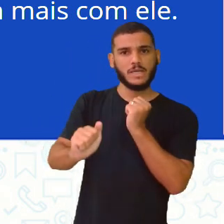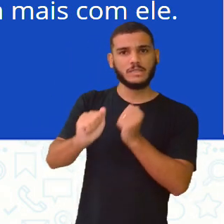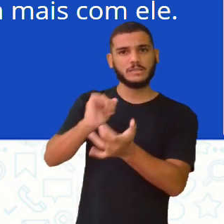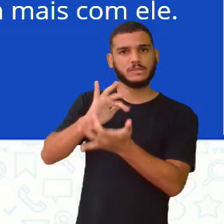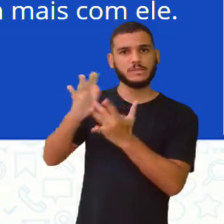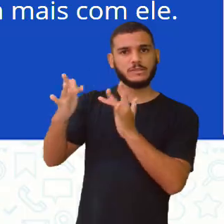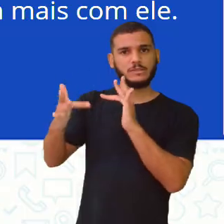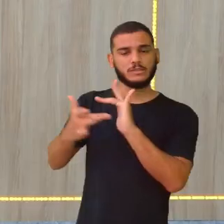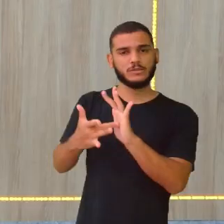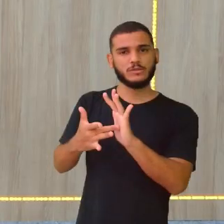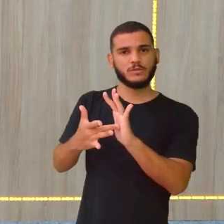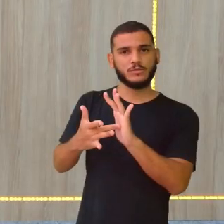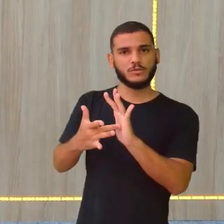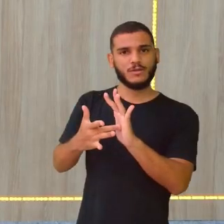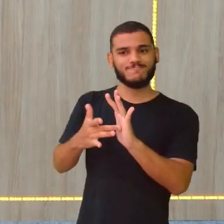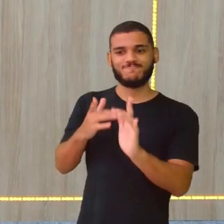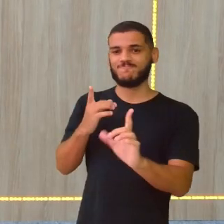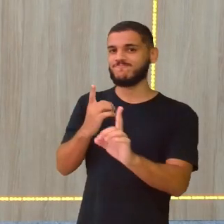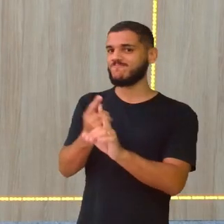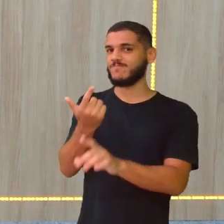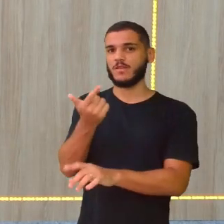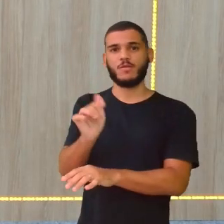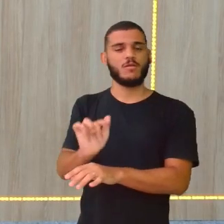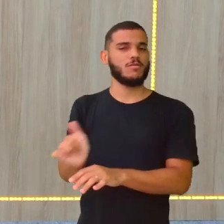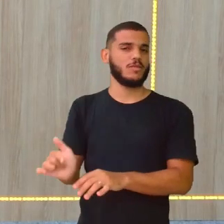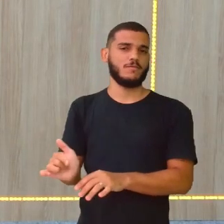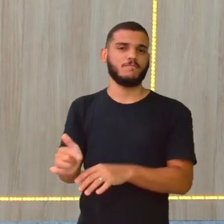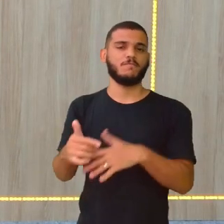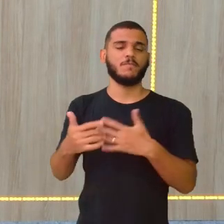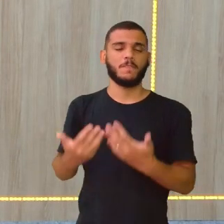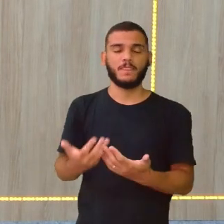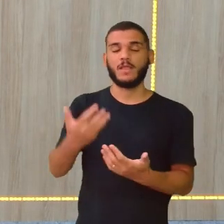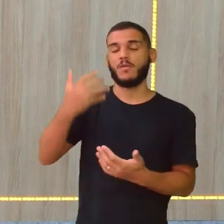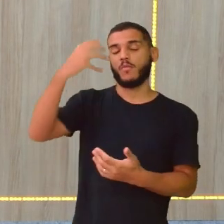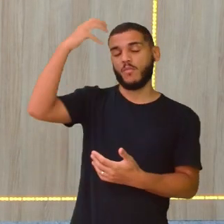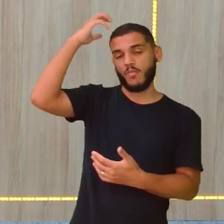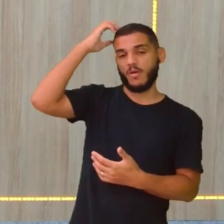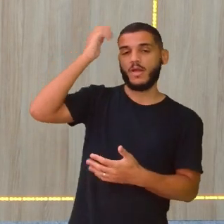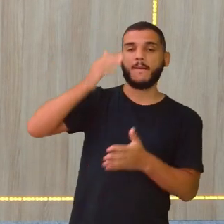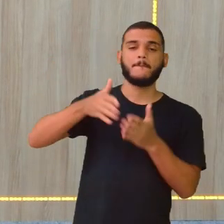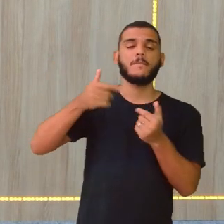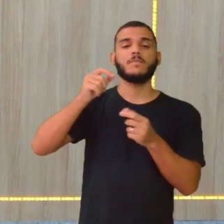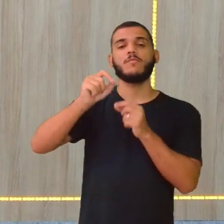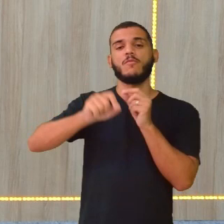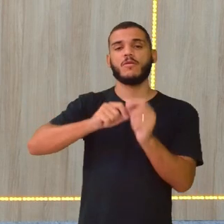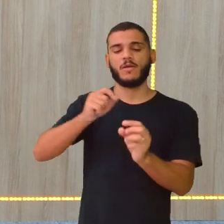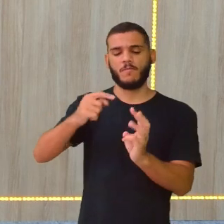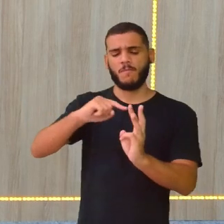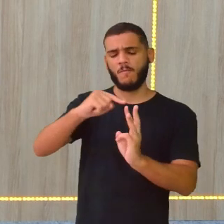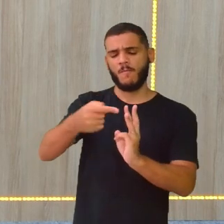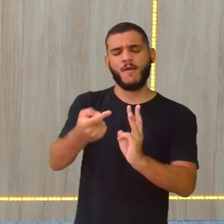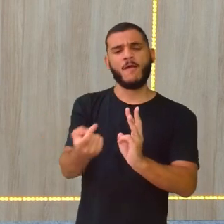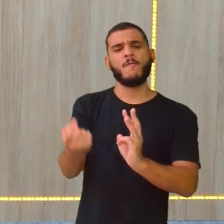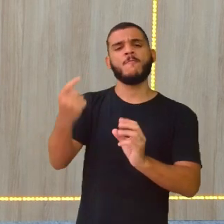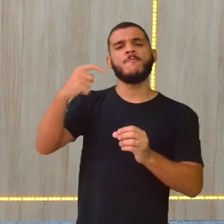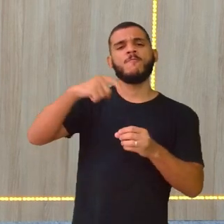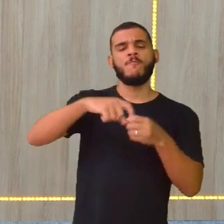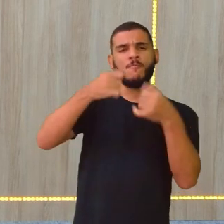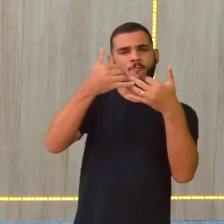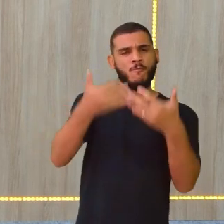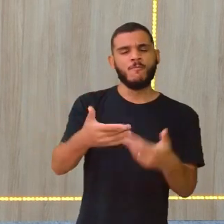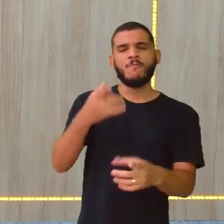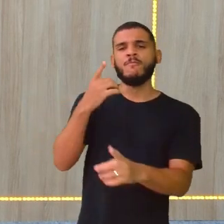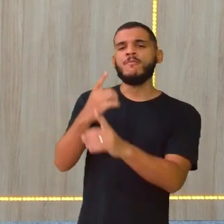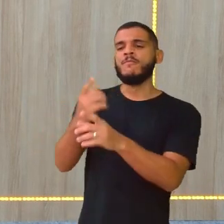não estiveram mais com ele. Então o rei Herodes pede aí, não é? Que esses reis voltem, digam